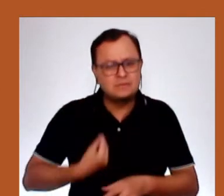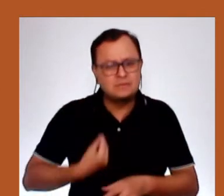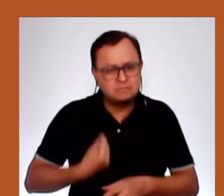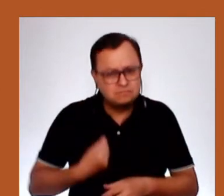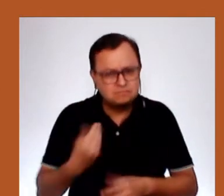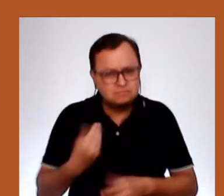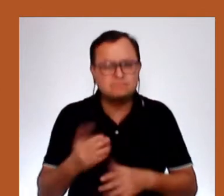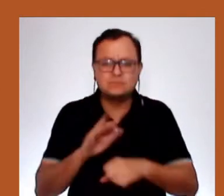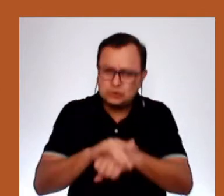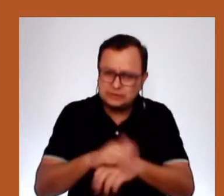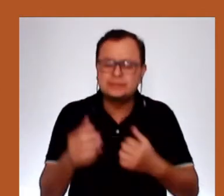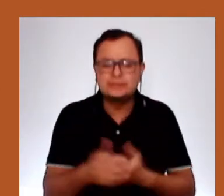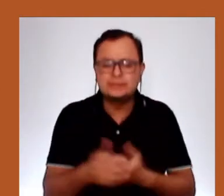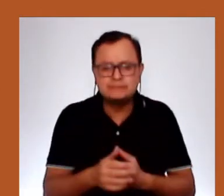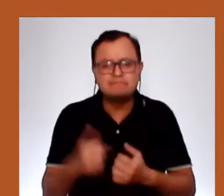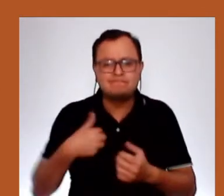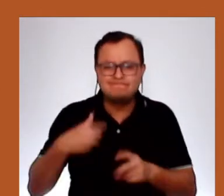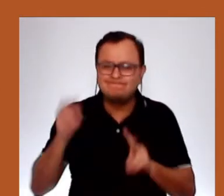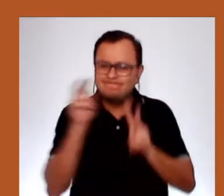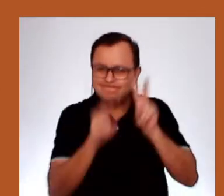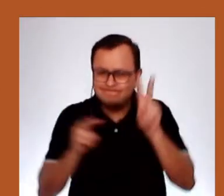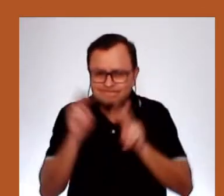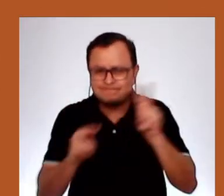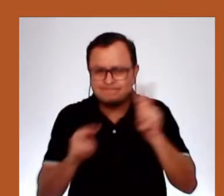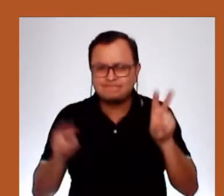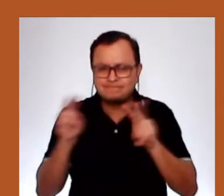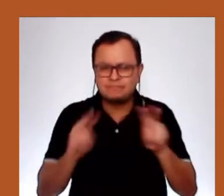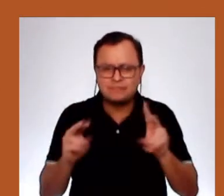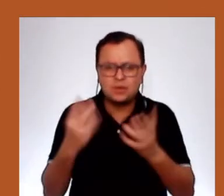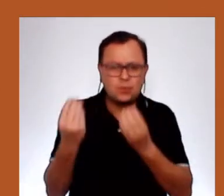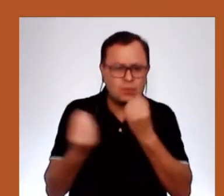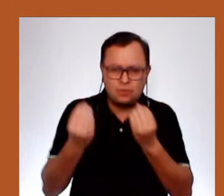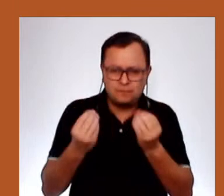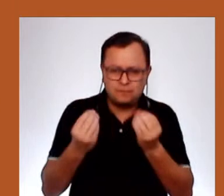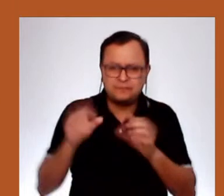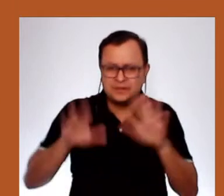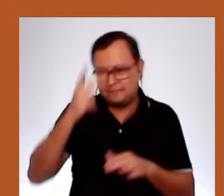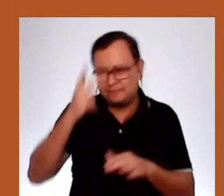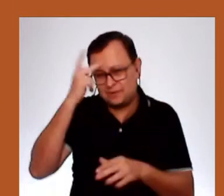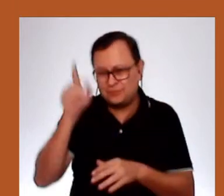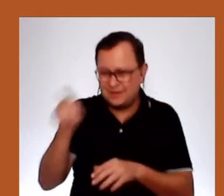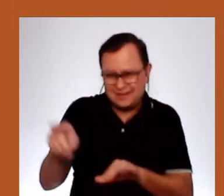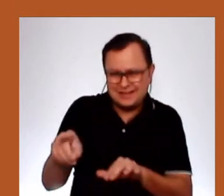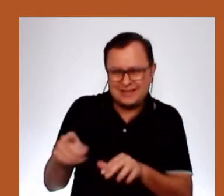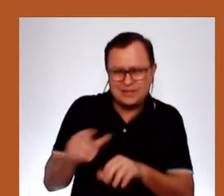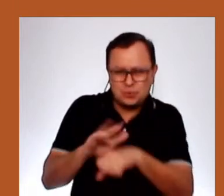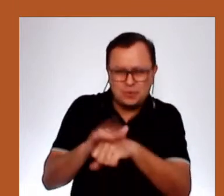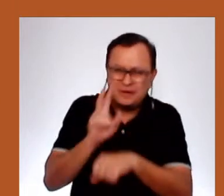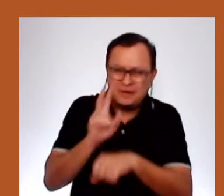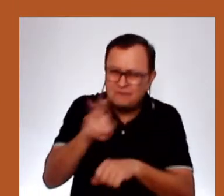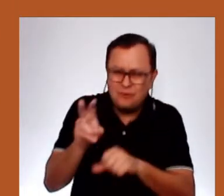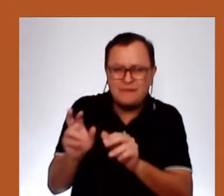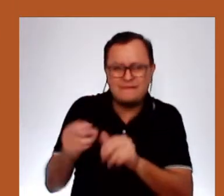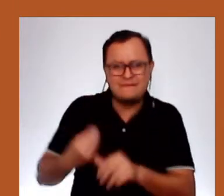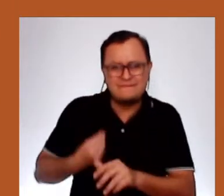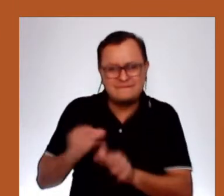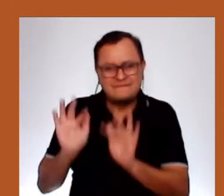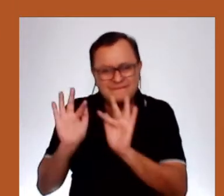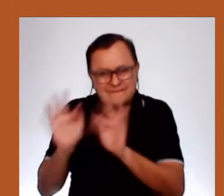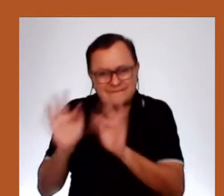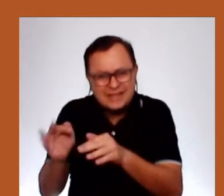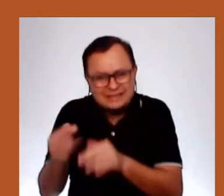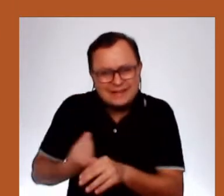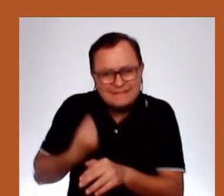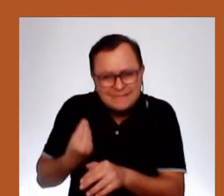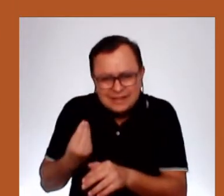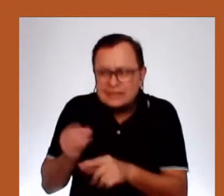do olhar, de como se preza pela dignidade, né? Sempre muito próxima do Hospital Premier, do Samir, da